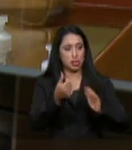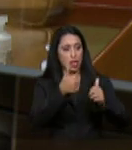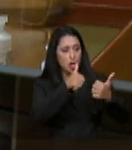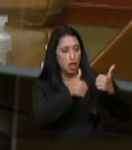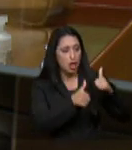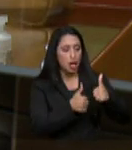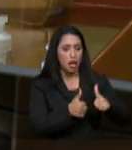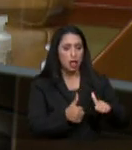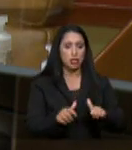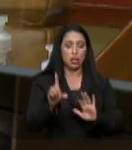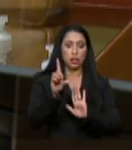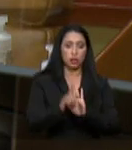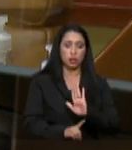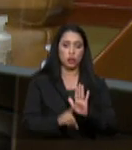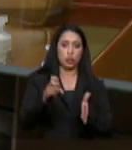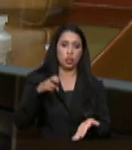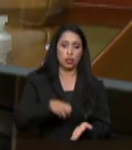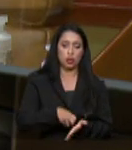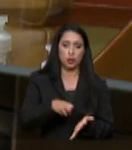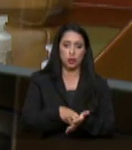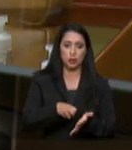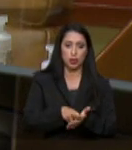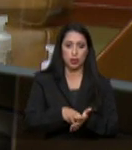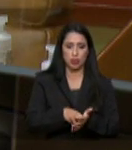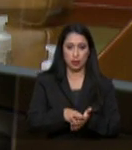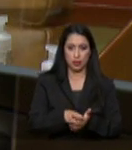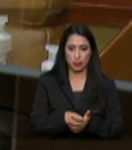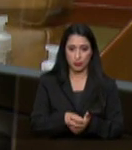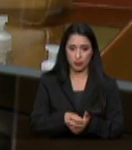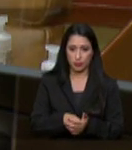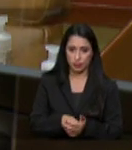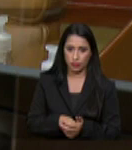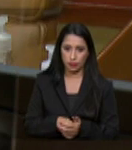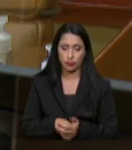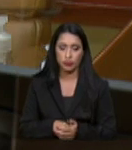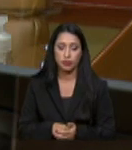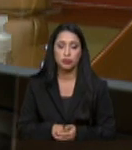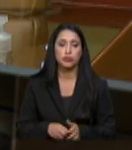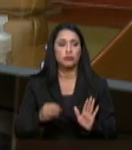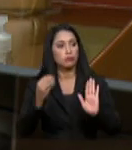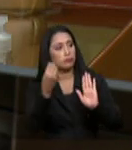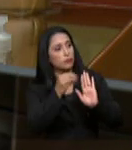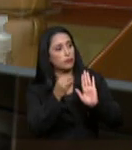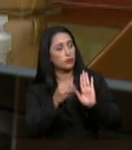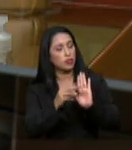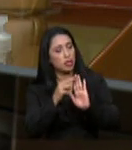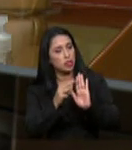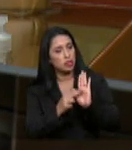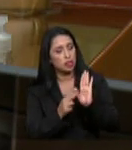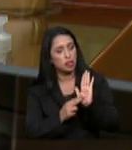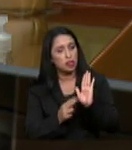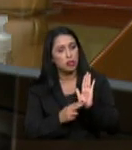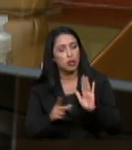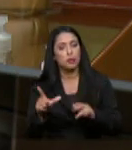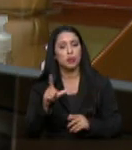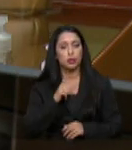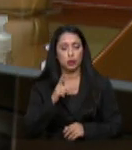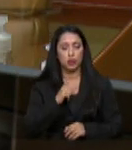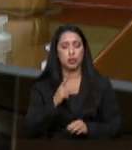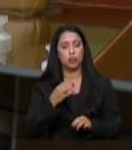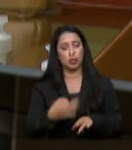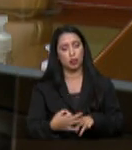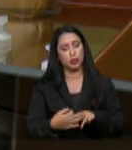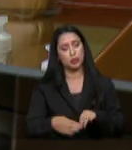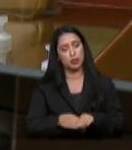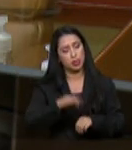até do Direito Penal e do dos casos especificados nas diferentes normas o que se tem